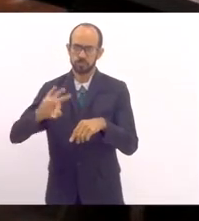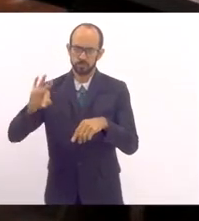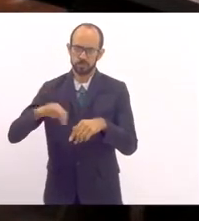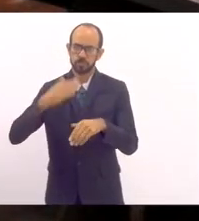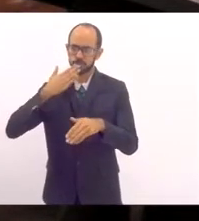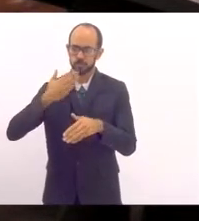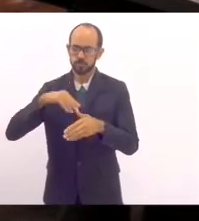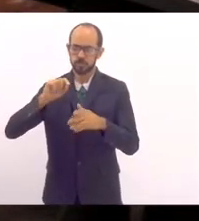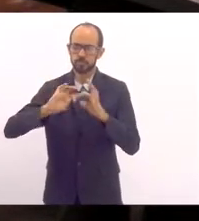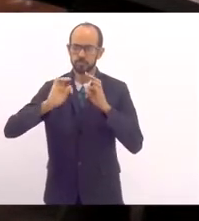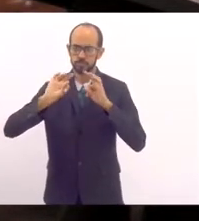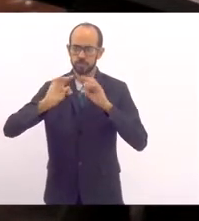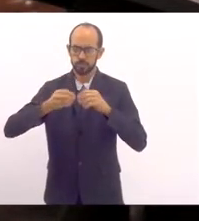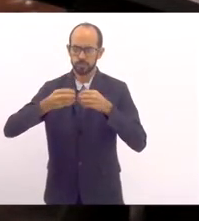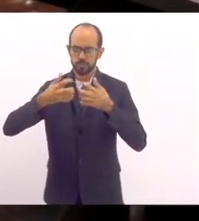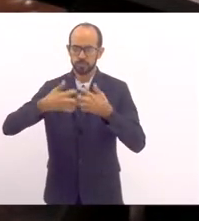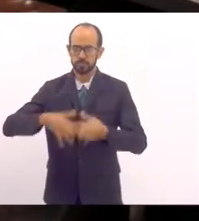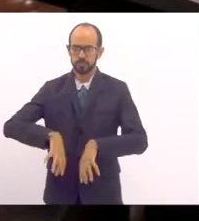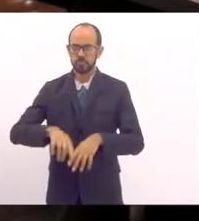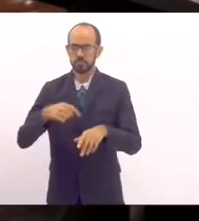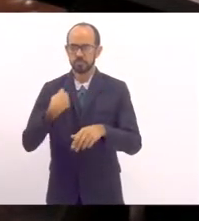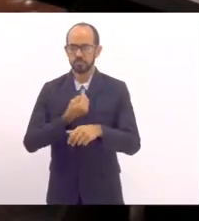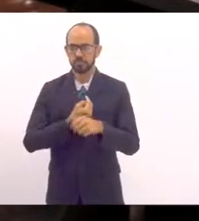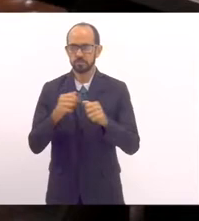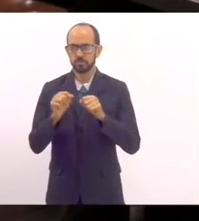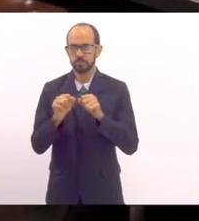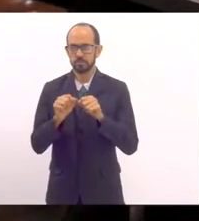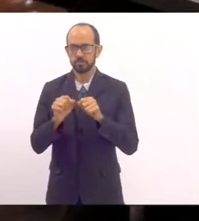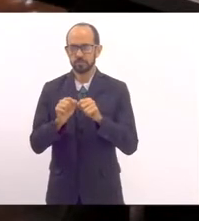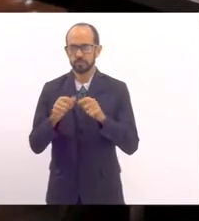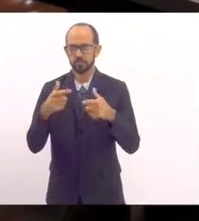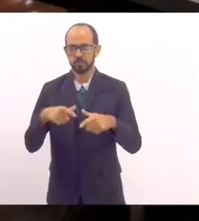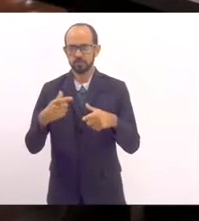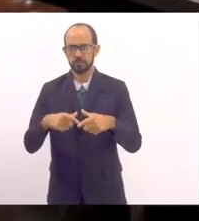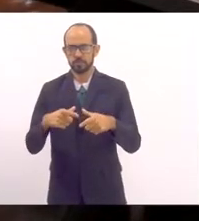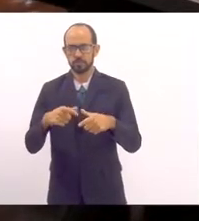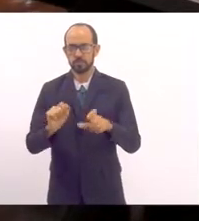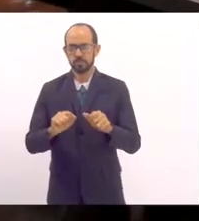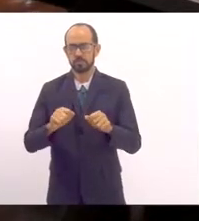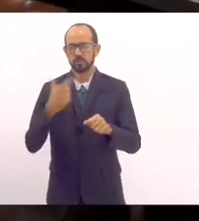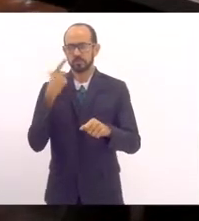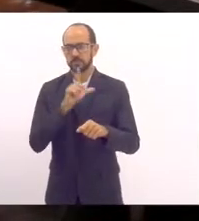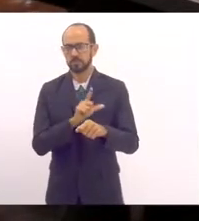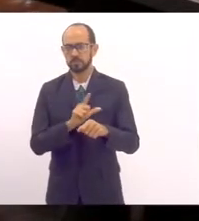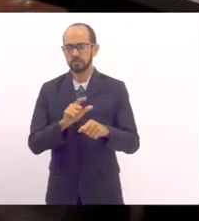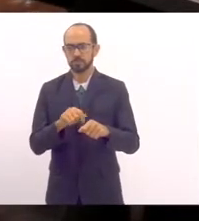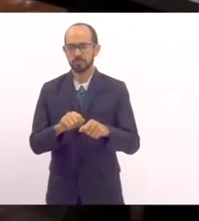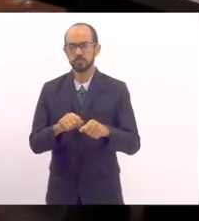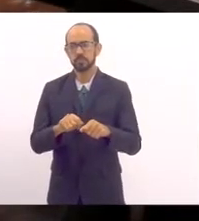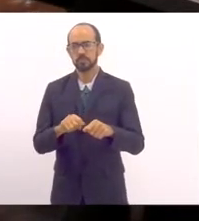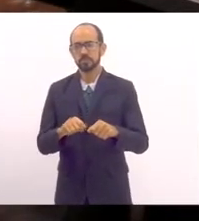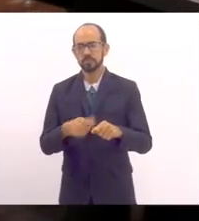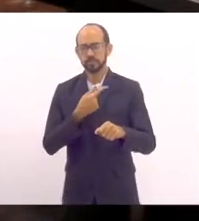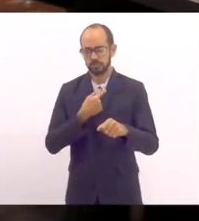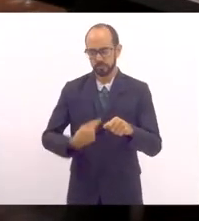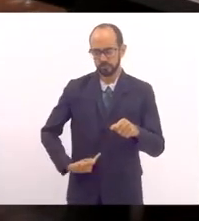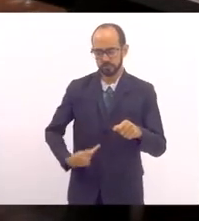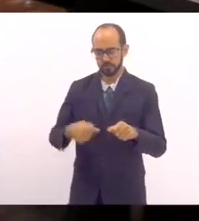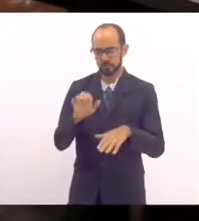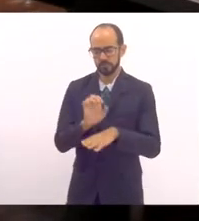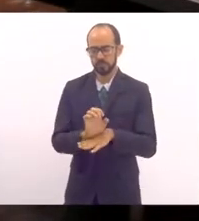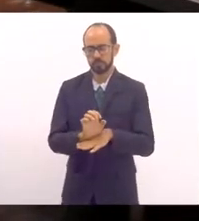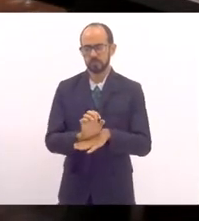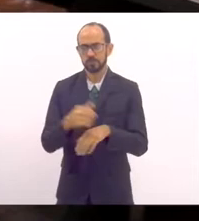municípios estivessem organizados, o espaço dentro do Conselho Estadual de Turismo para que a gente pudesse trazer para o governo do Estado as